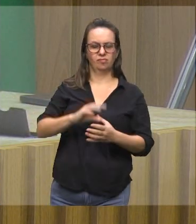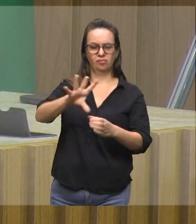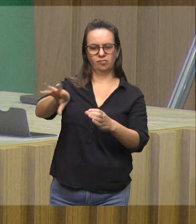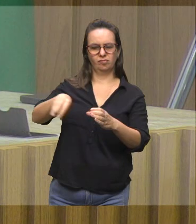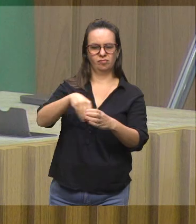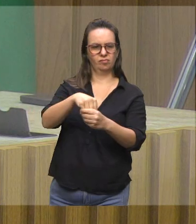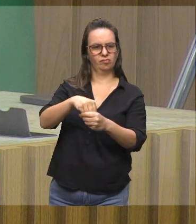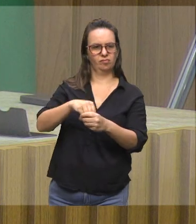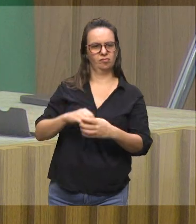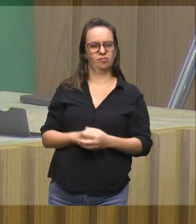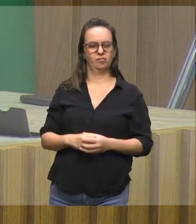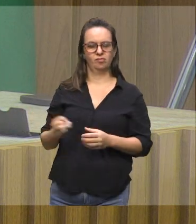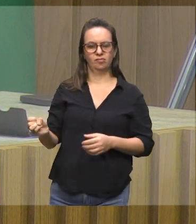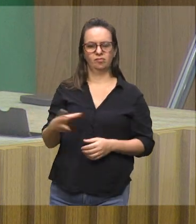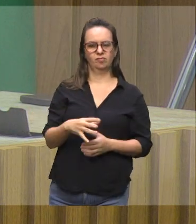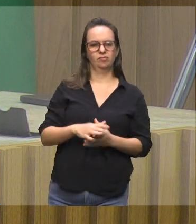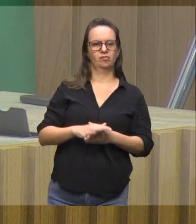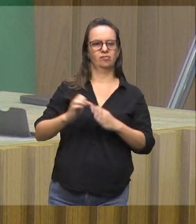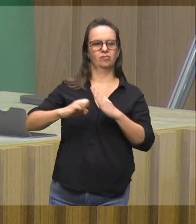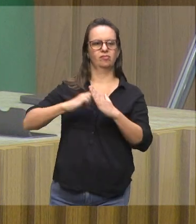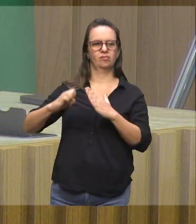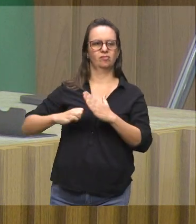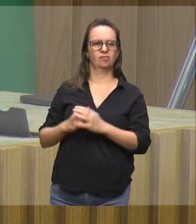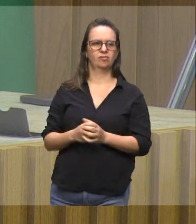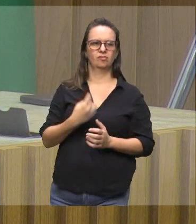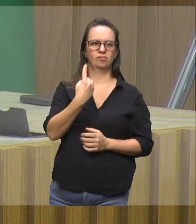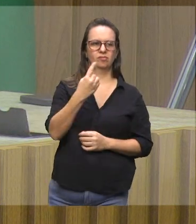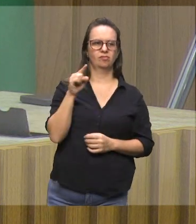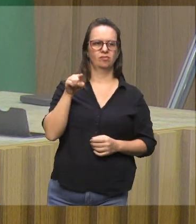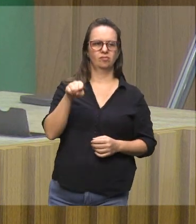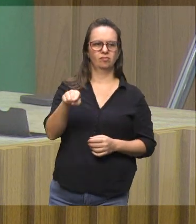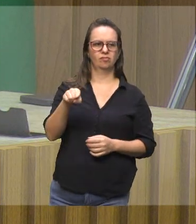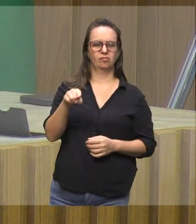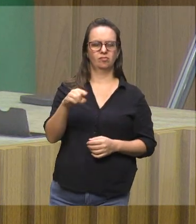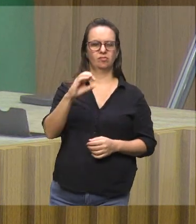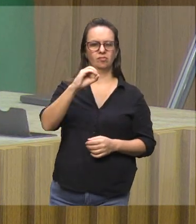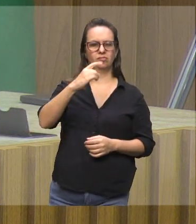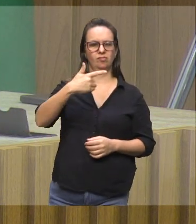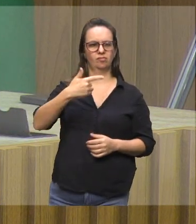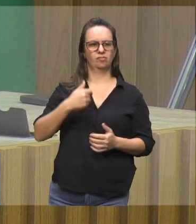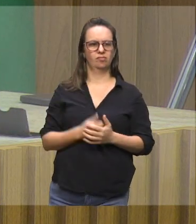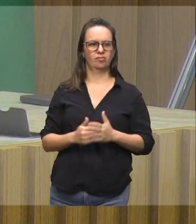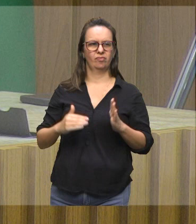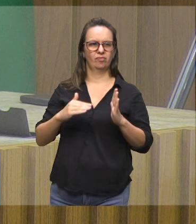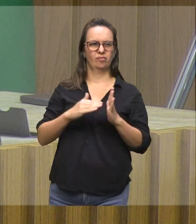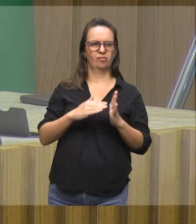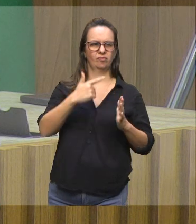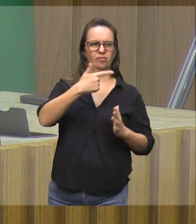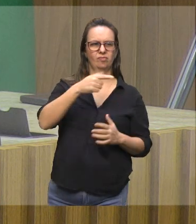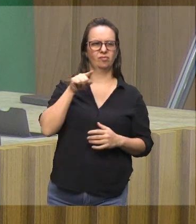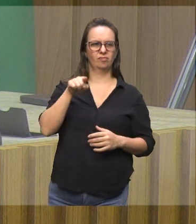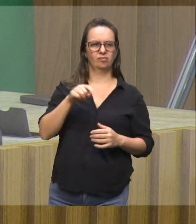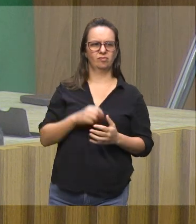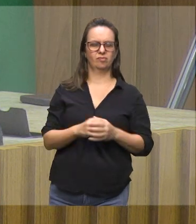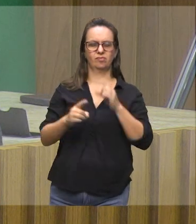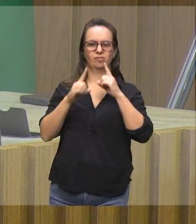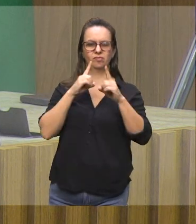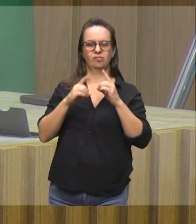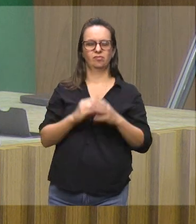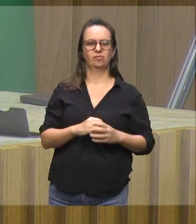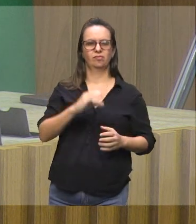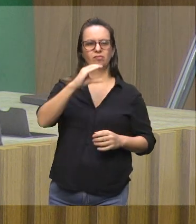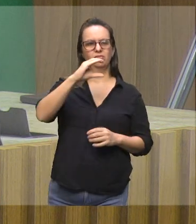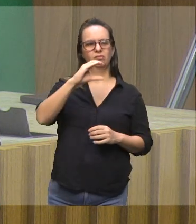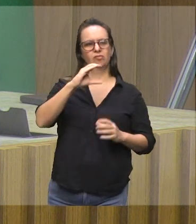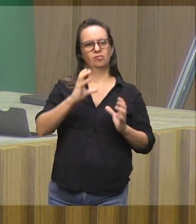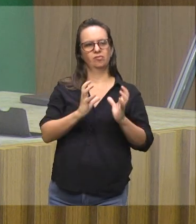essa nova emenda, que vai passar de 1,2% para 2%. Então, isso vai ter que ser discutido na comissão de orçamento, como é que a gente vai